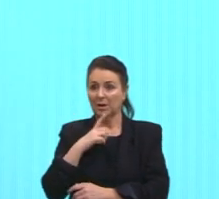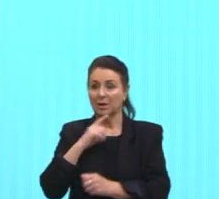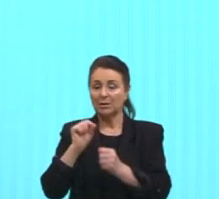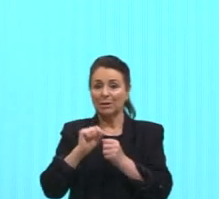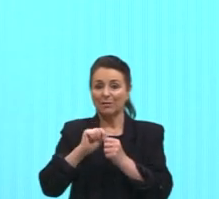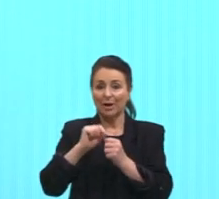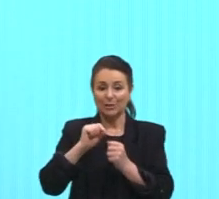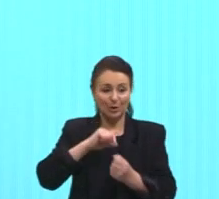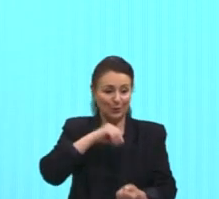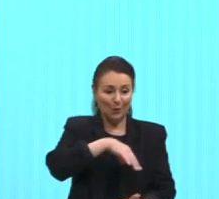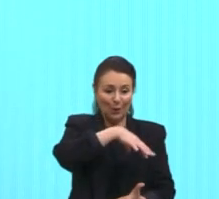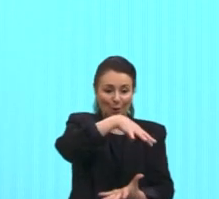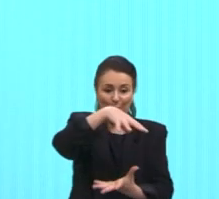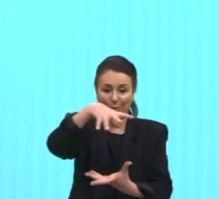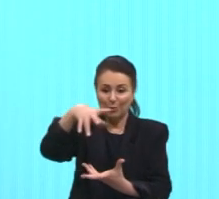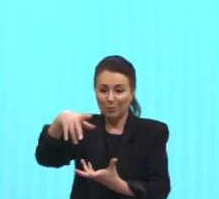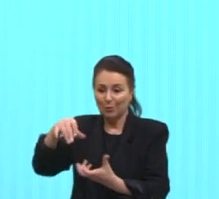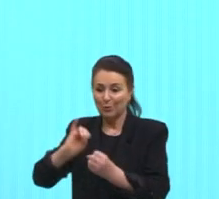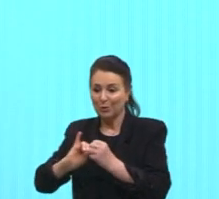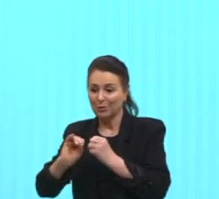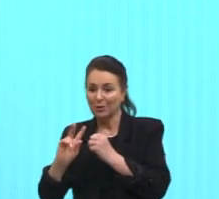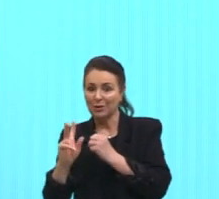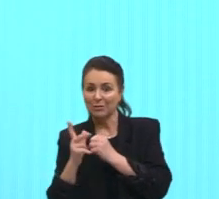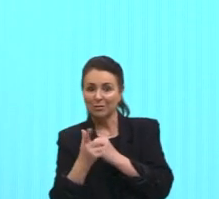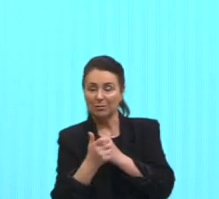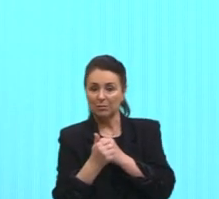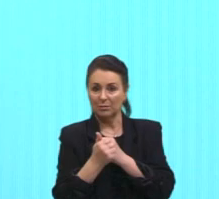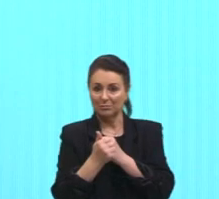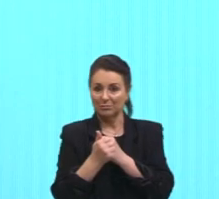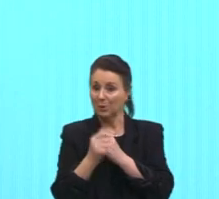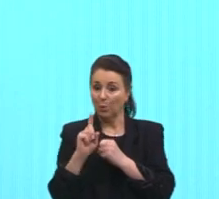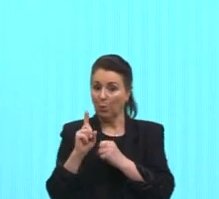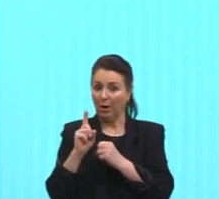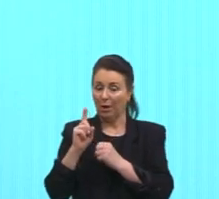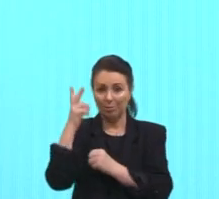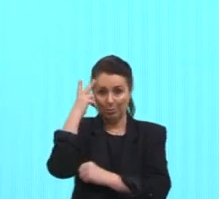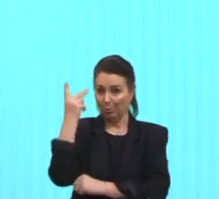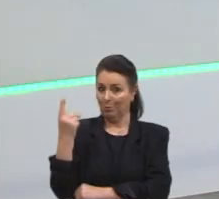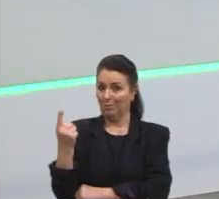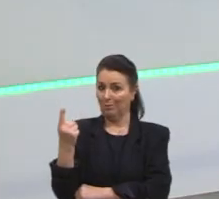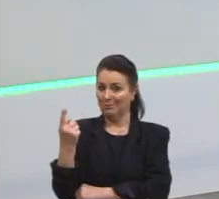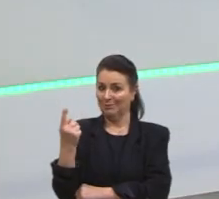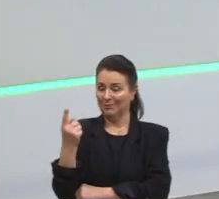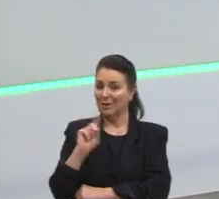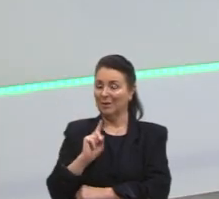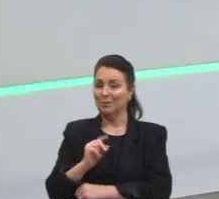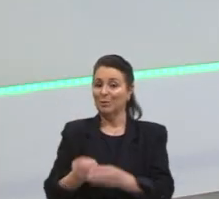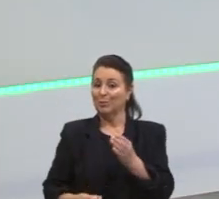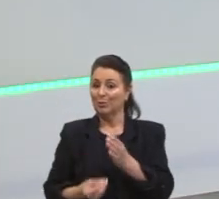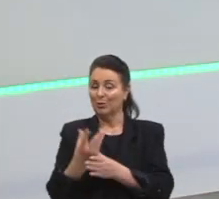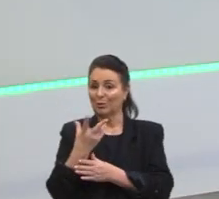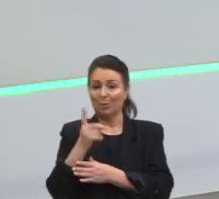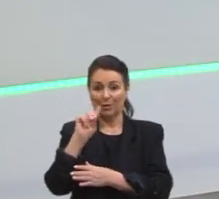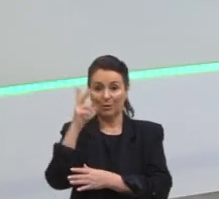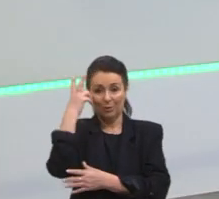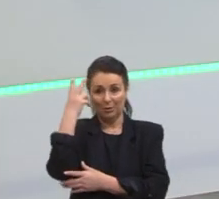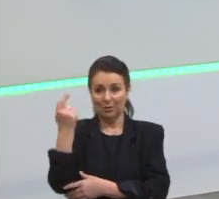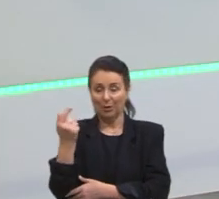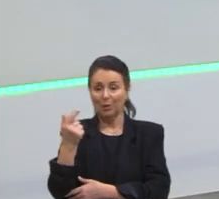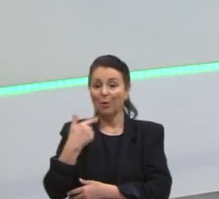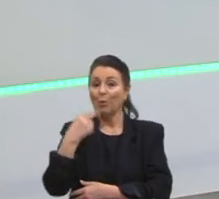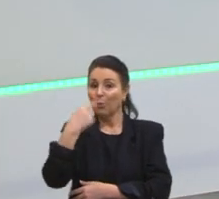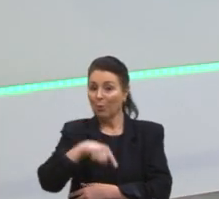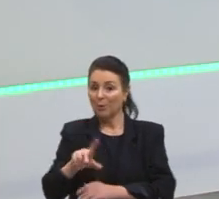inteiro de forma de ilhas né Ilhas artificiais Óbvio e também destacamos lá de novo aqui uma foto de Dubai dessa uma